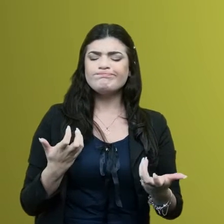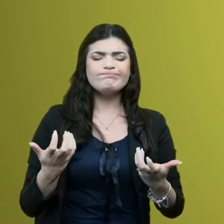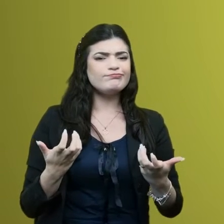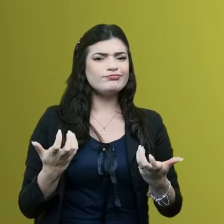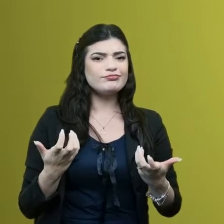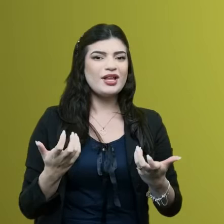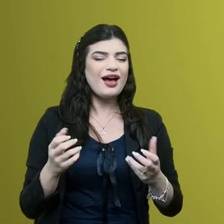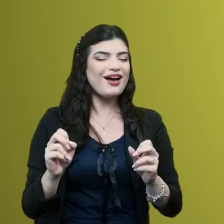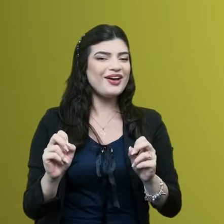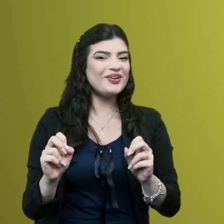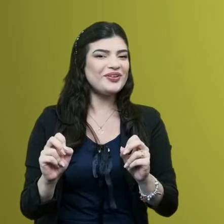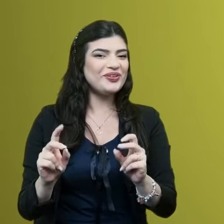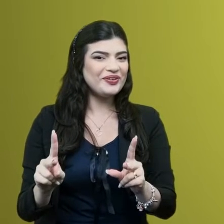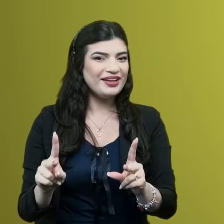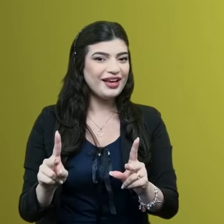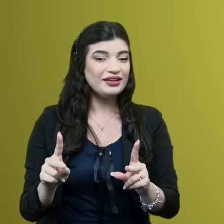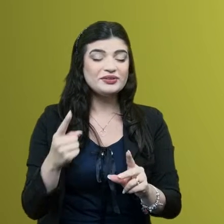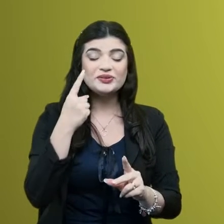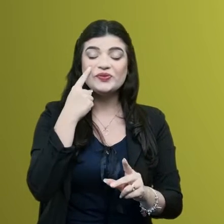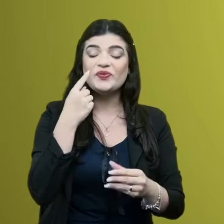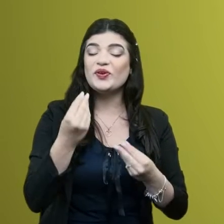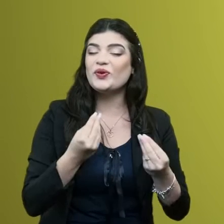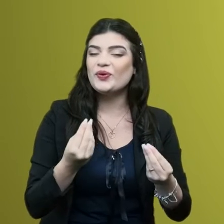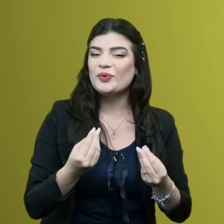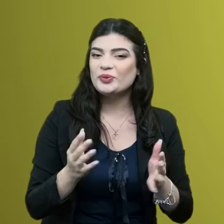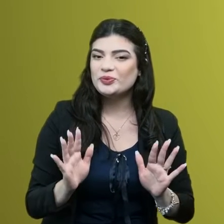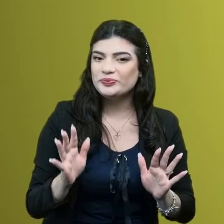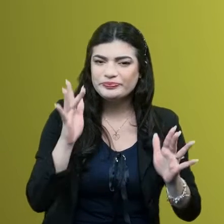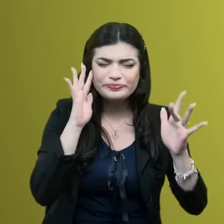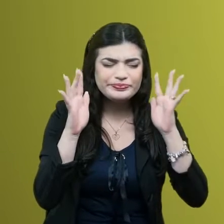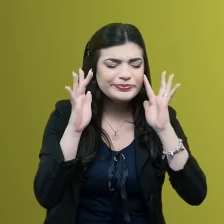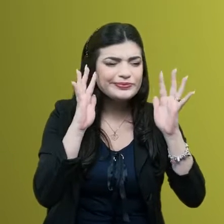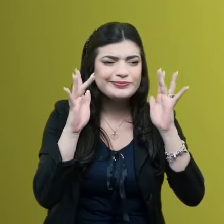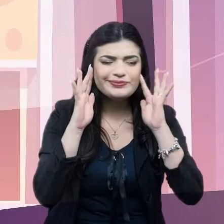disse... Tá tranquilo. Podemos fazer assim, então.